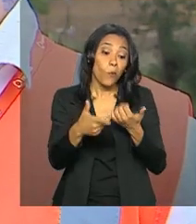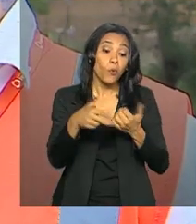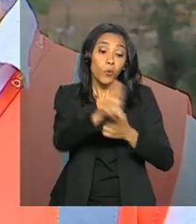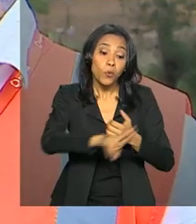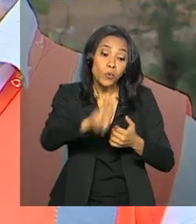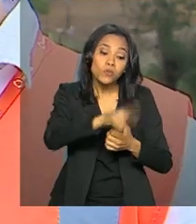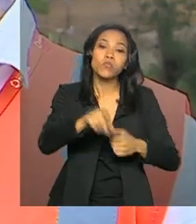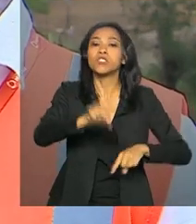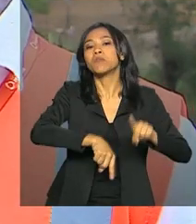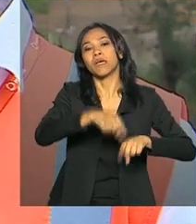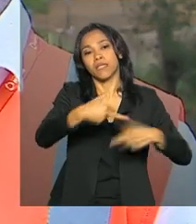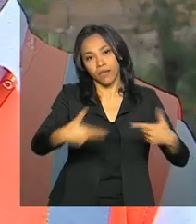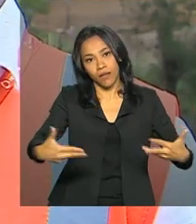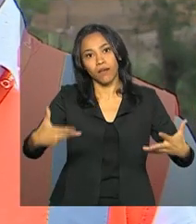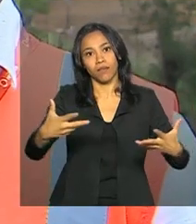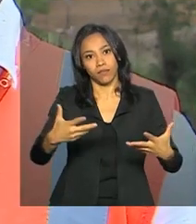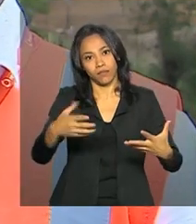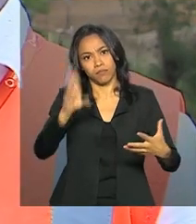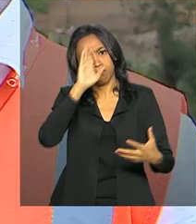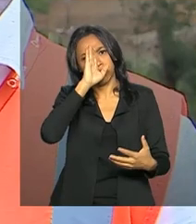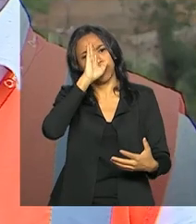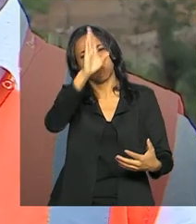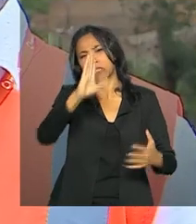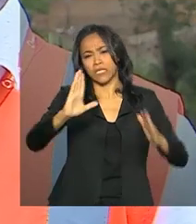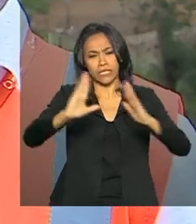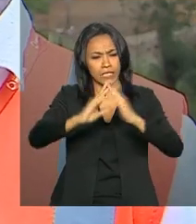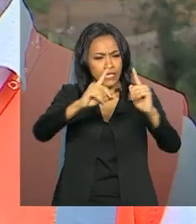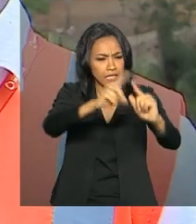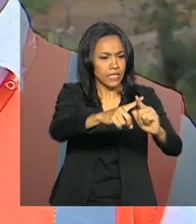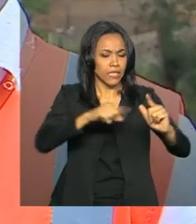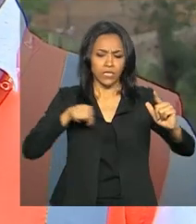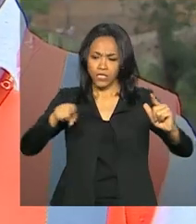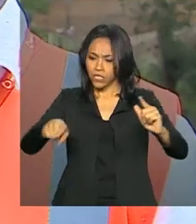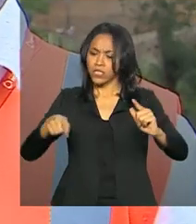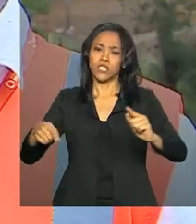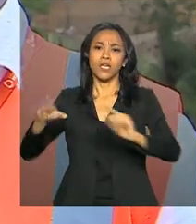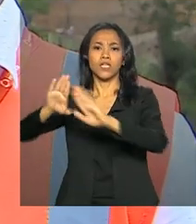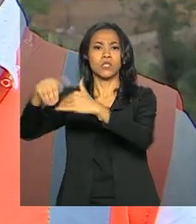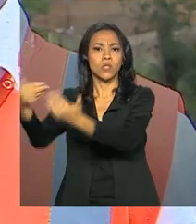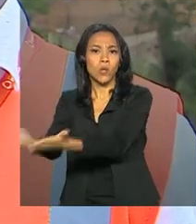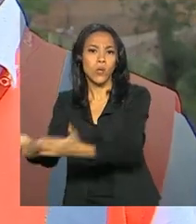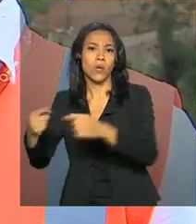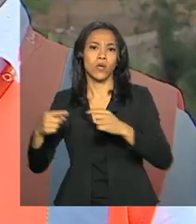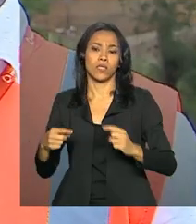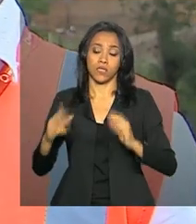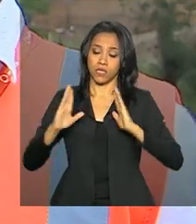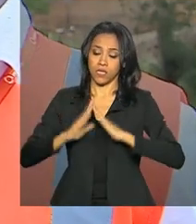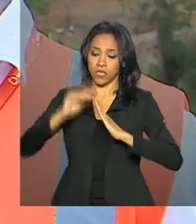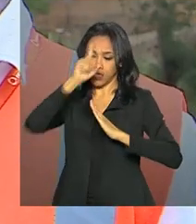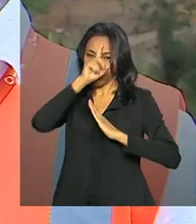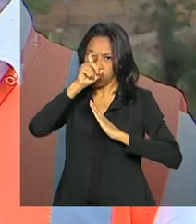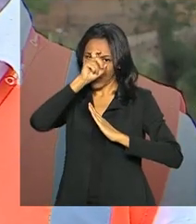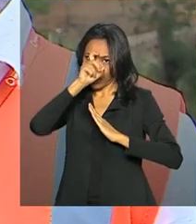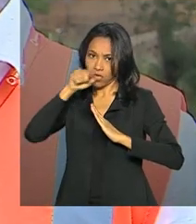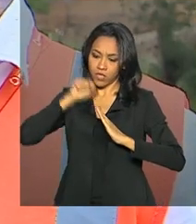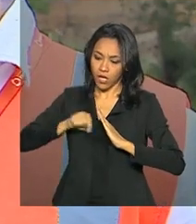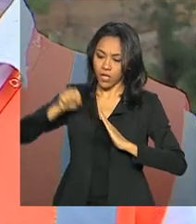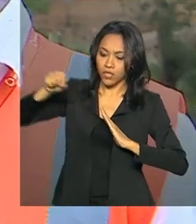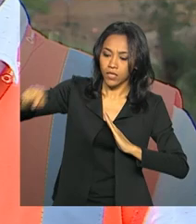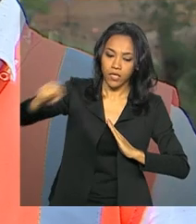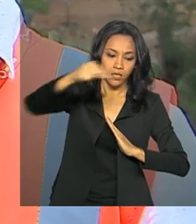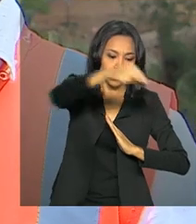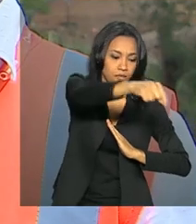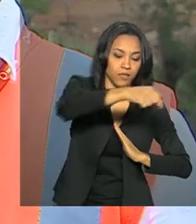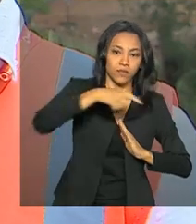coletivo, principalmente as igrejas, o posto de saúde, a escola, né, que para eles era muito importante a localização dos